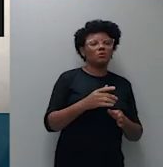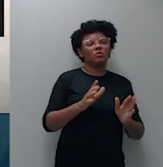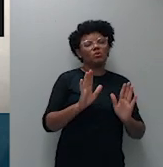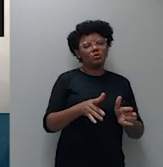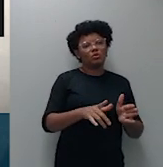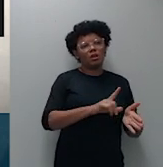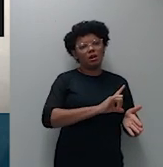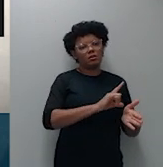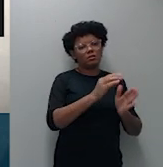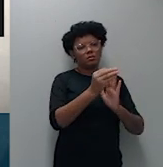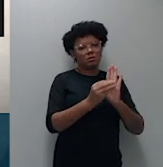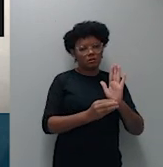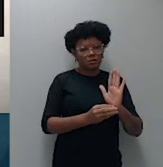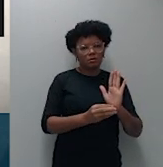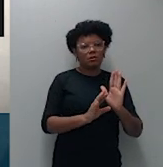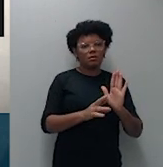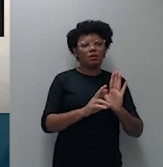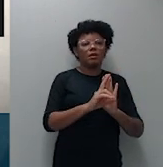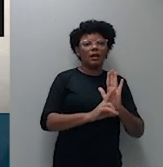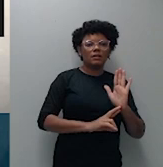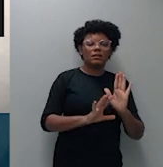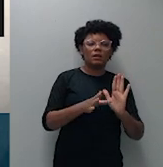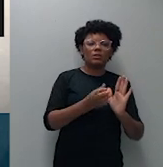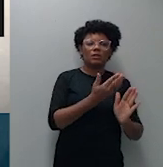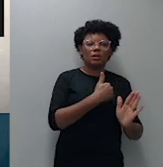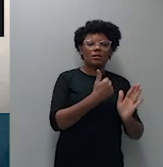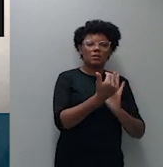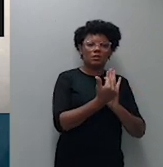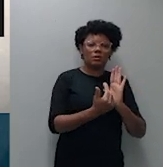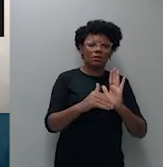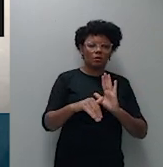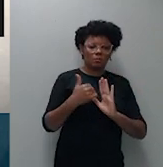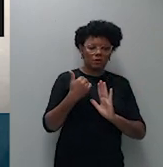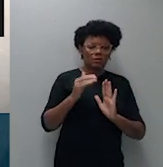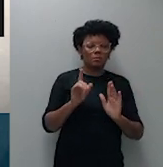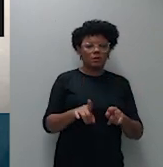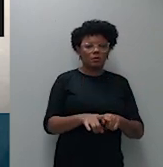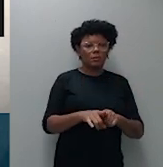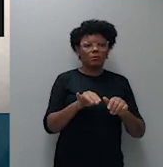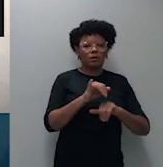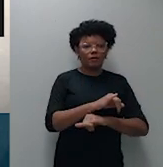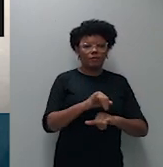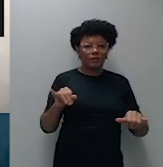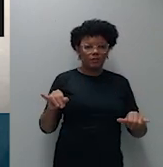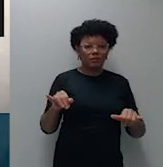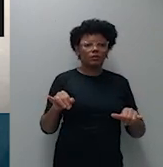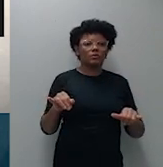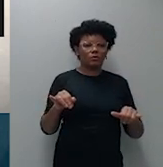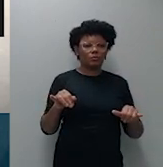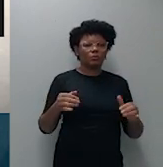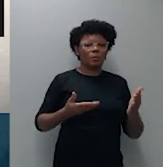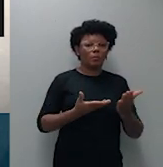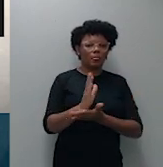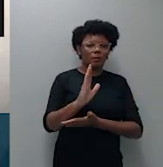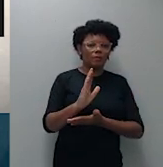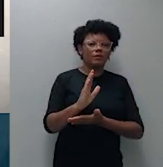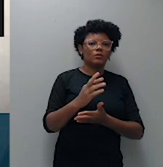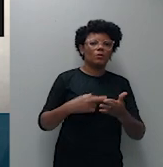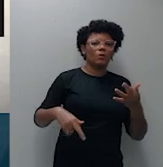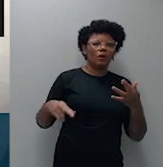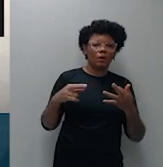fora que já constam da papeleta e de acordo com a lista que recebi proclama então